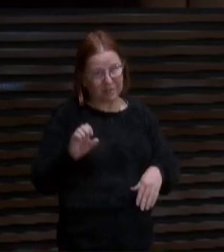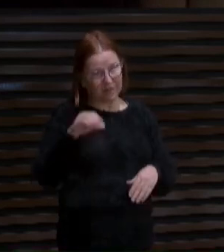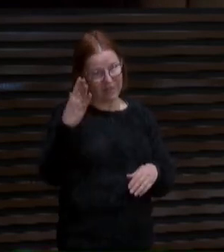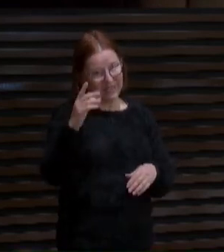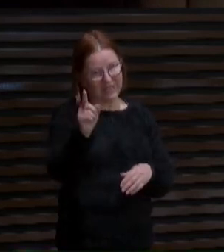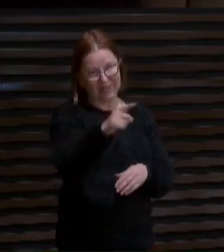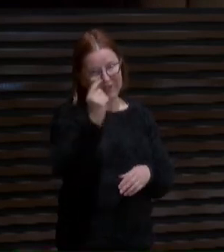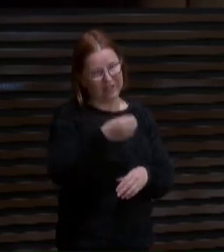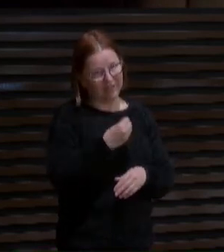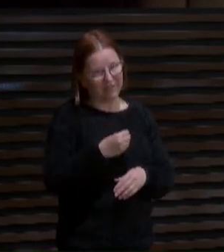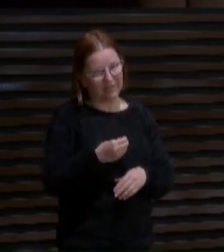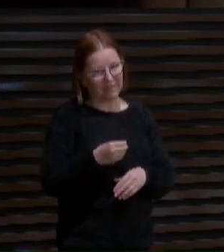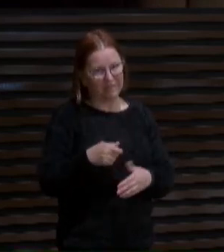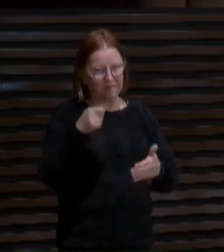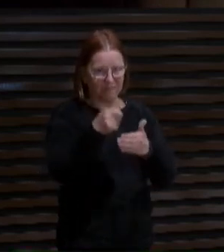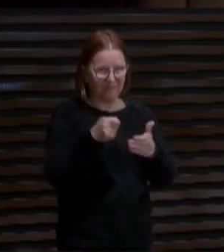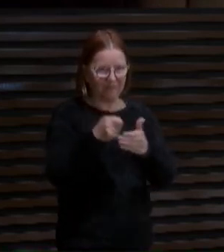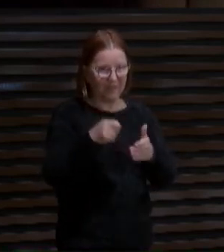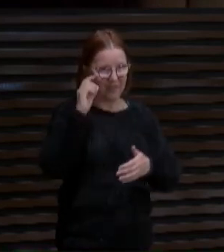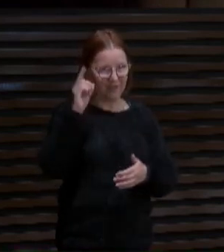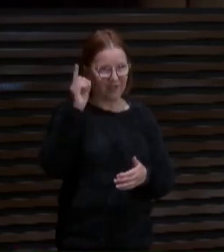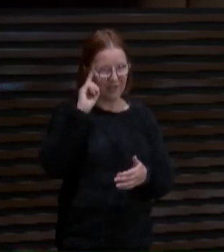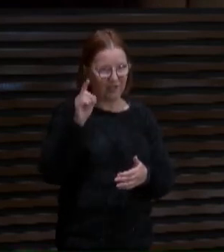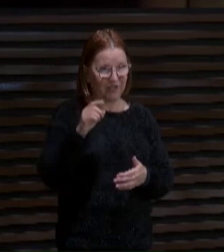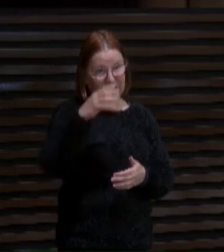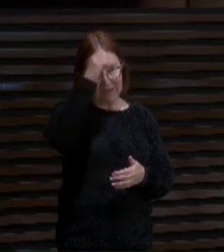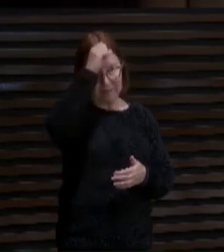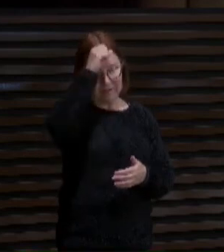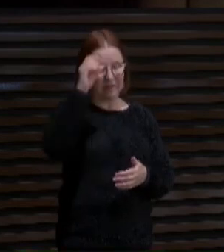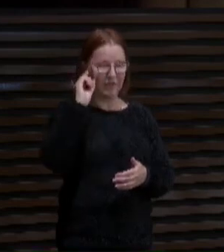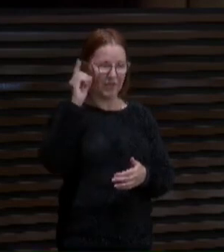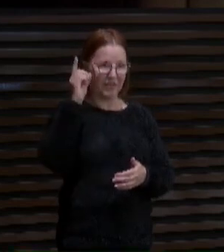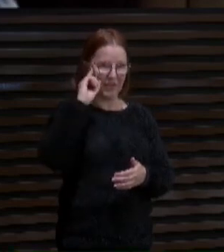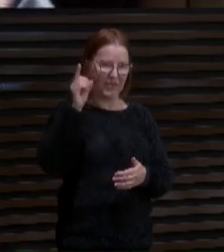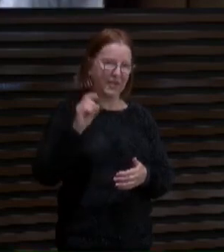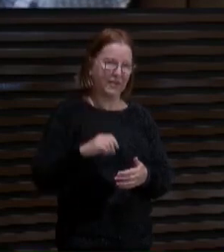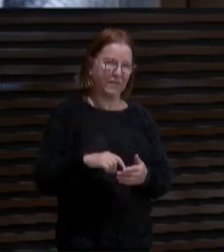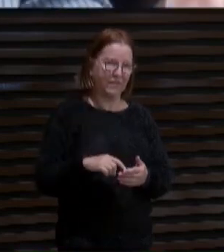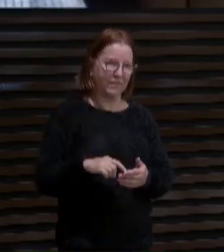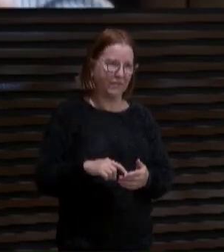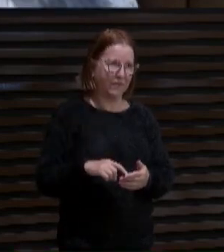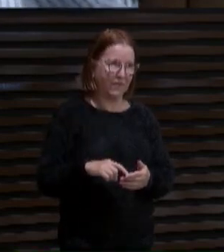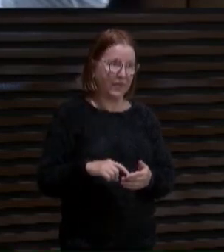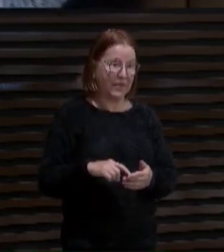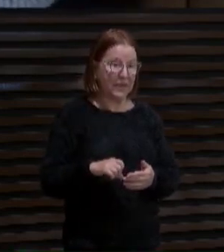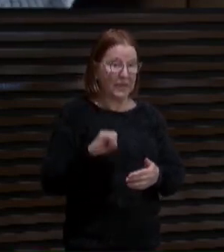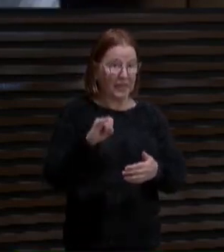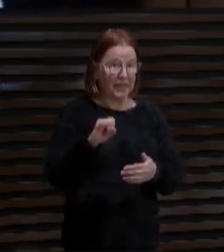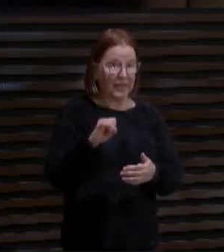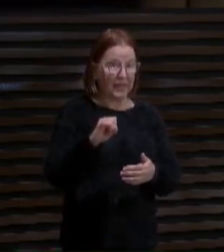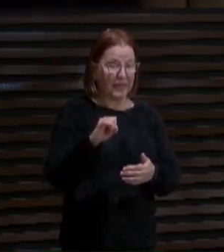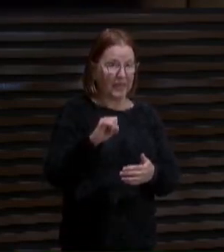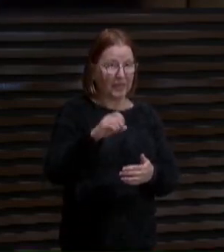é uma batalha diária é um aprendizado diário eu quando alguém vem me falar uma coisa eu já